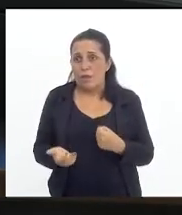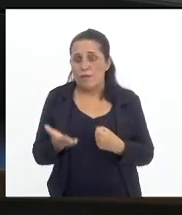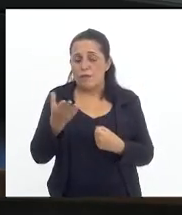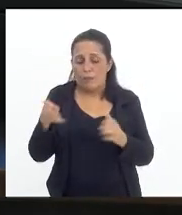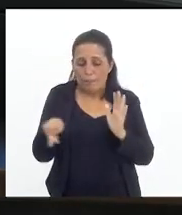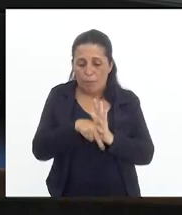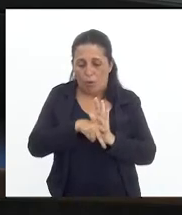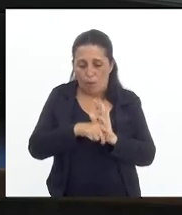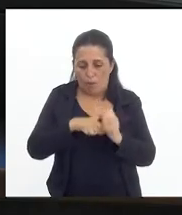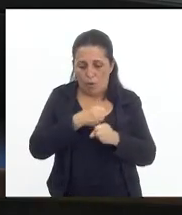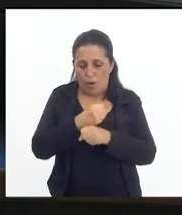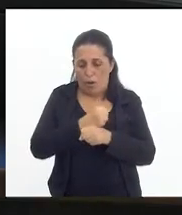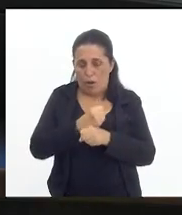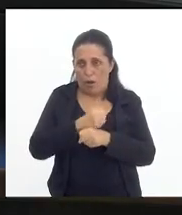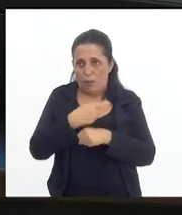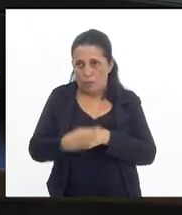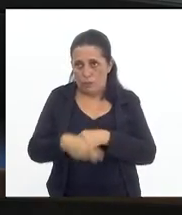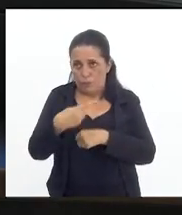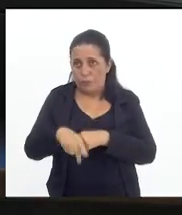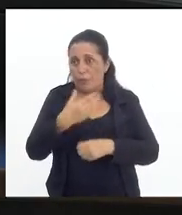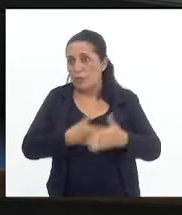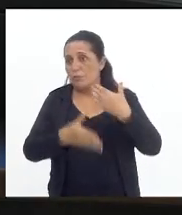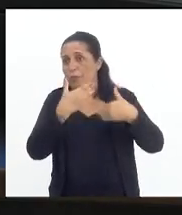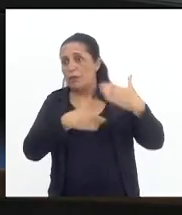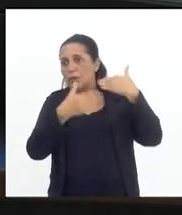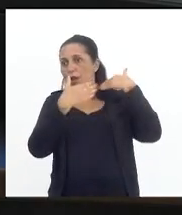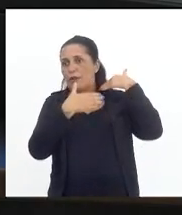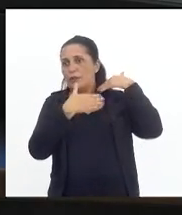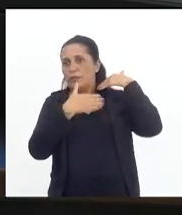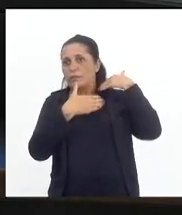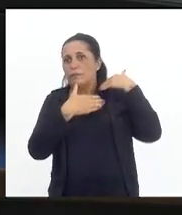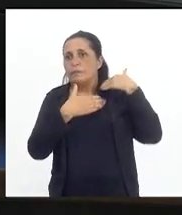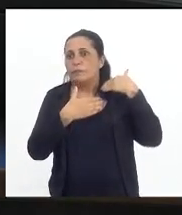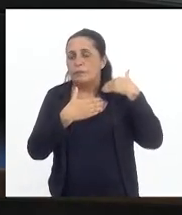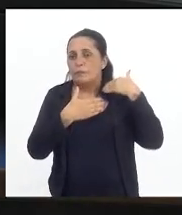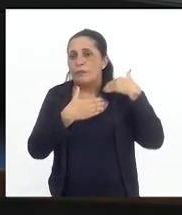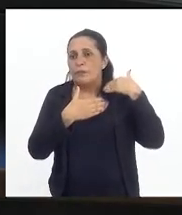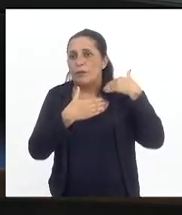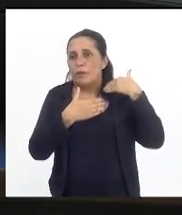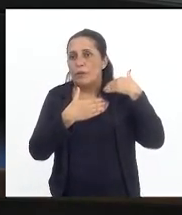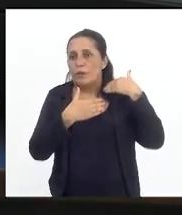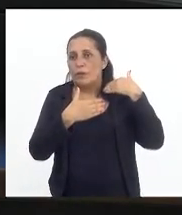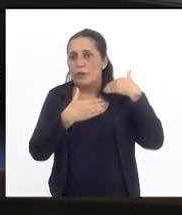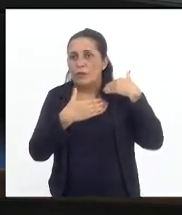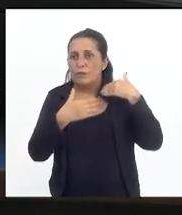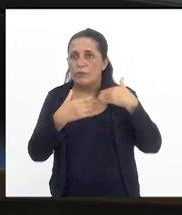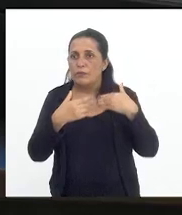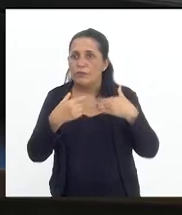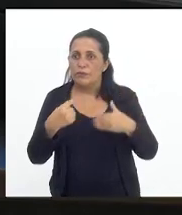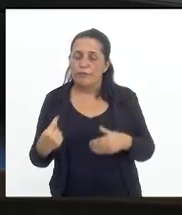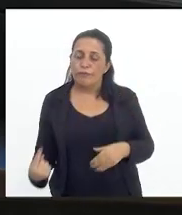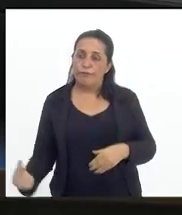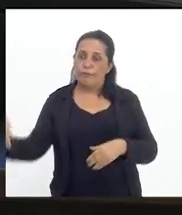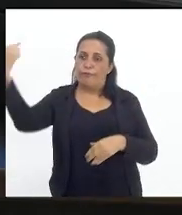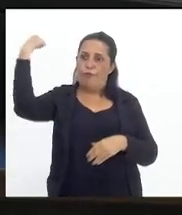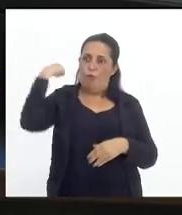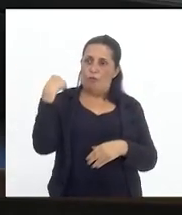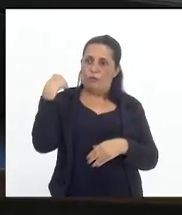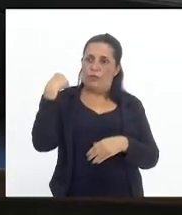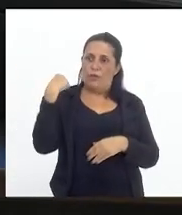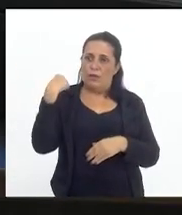próprio ano mas o que tem para trás para a gente não retomar é rever